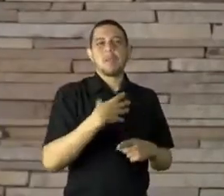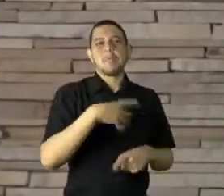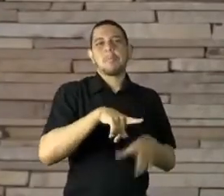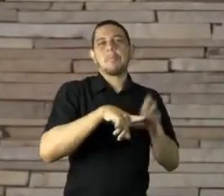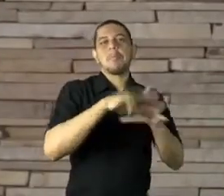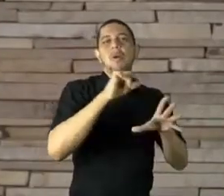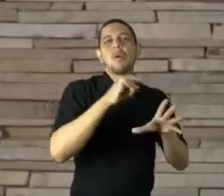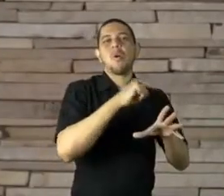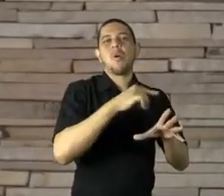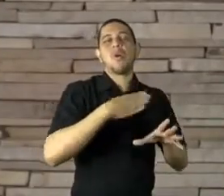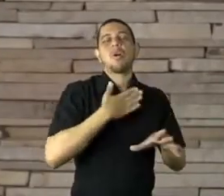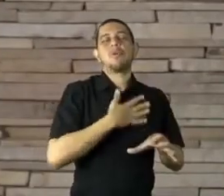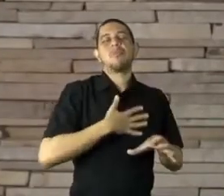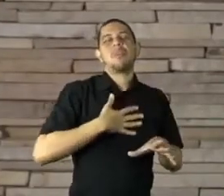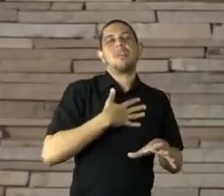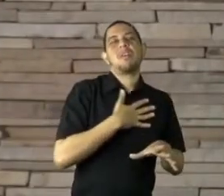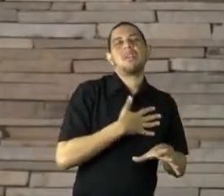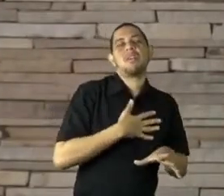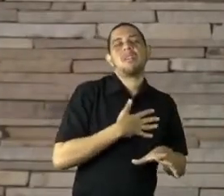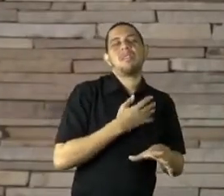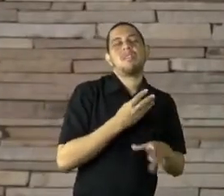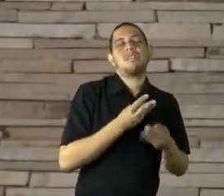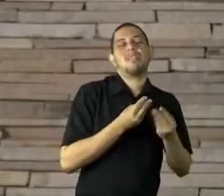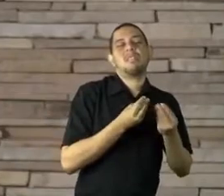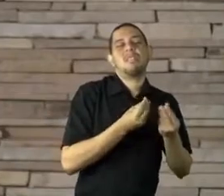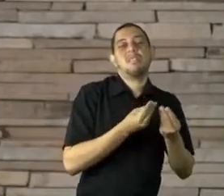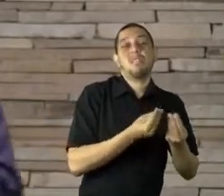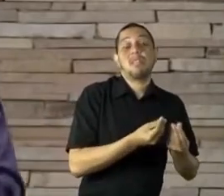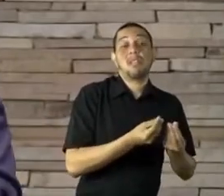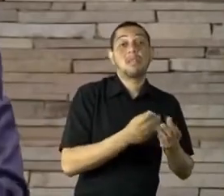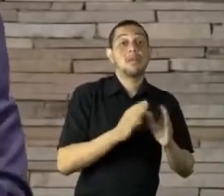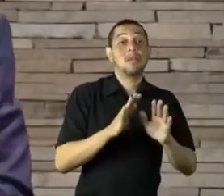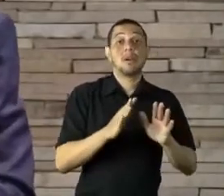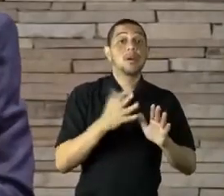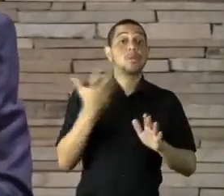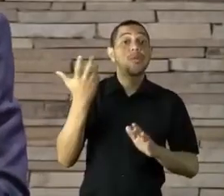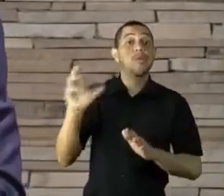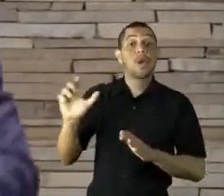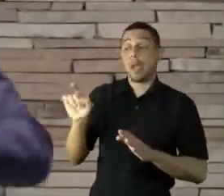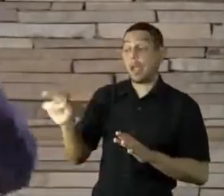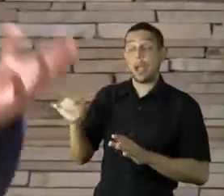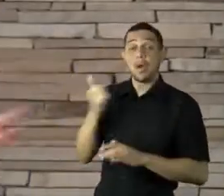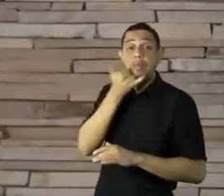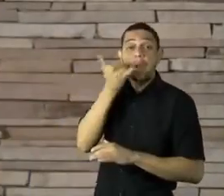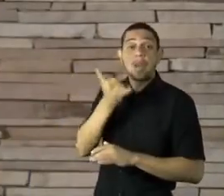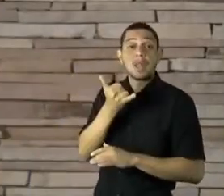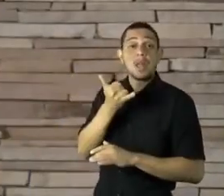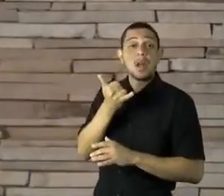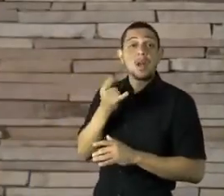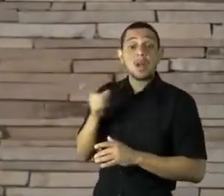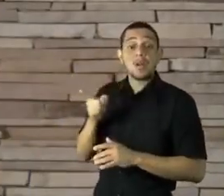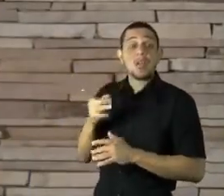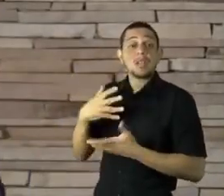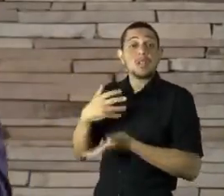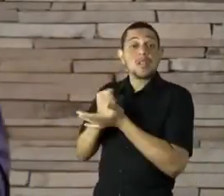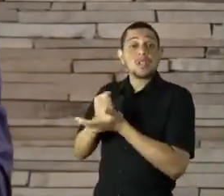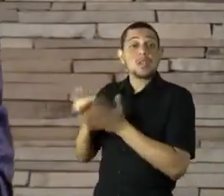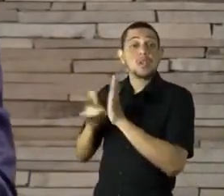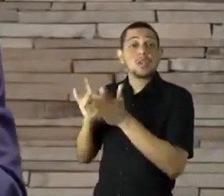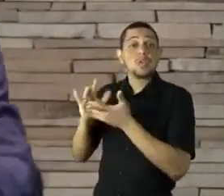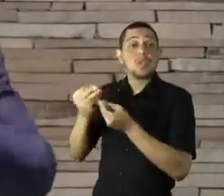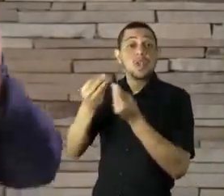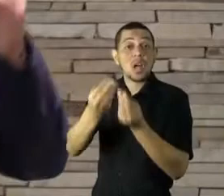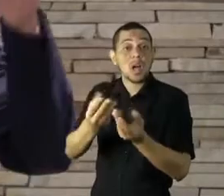do que o prazer e alegria duradoura da libertação e do perdão que Jesus nos oferecem a pegamos nos a estas coisas